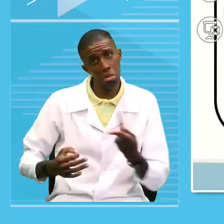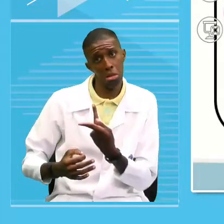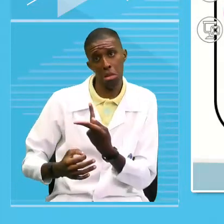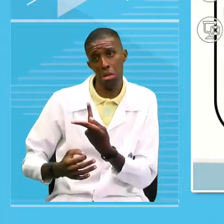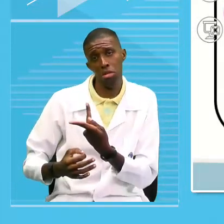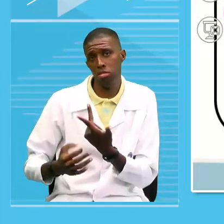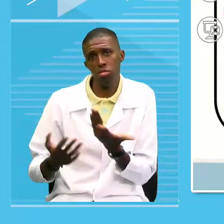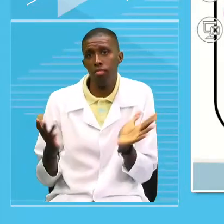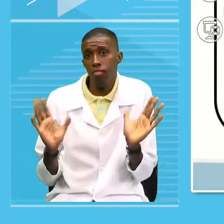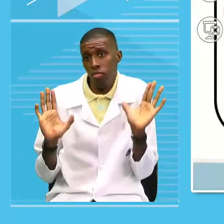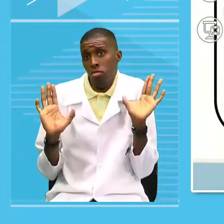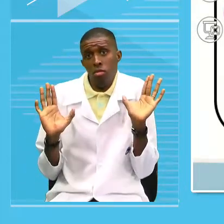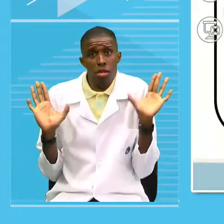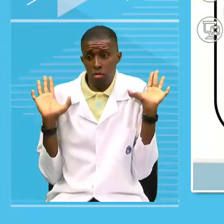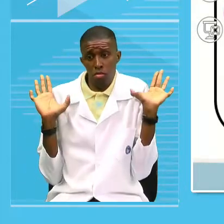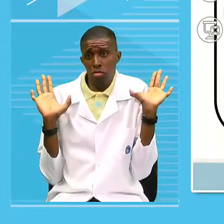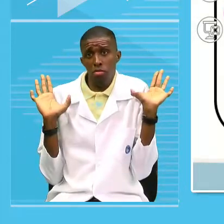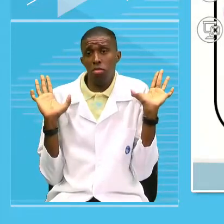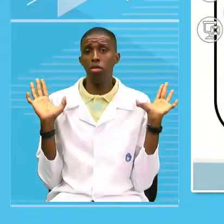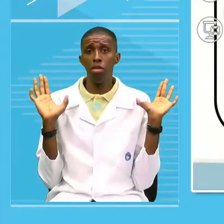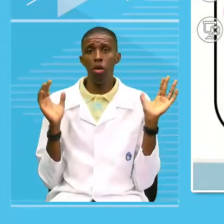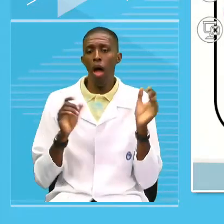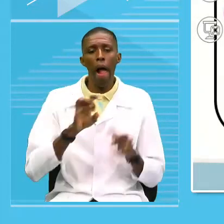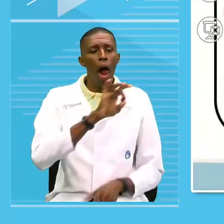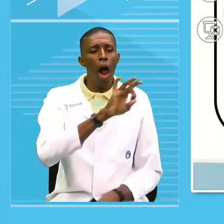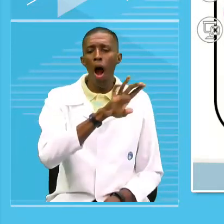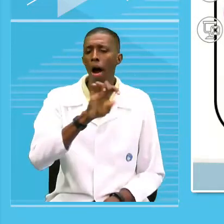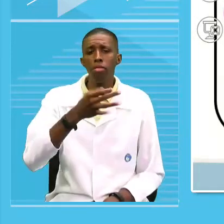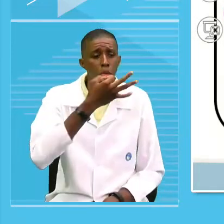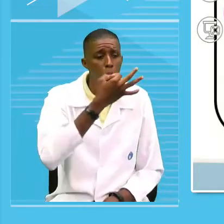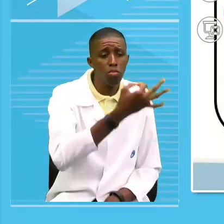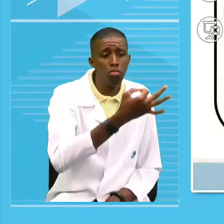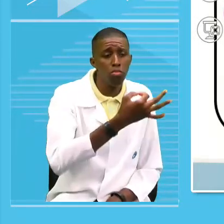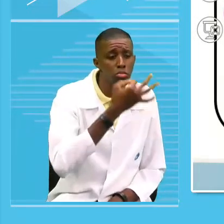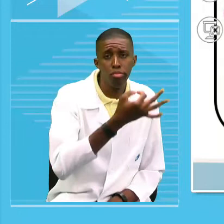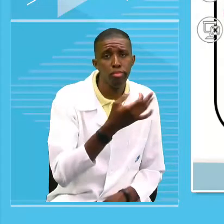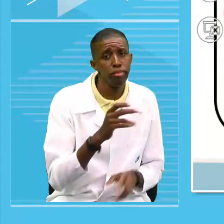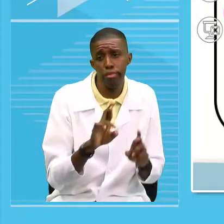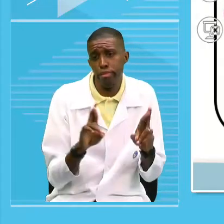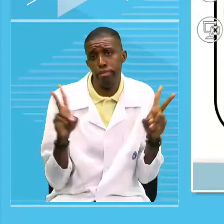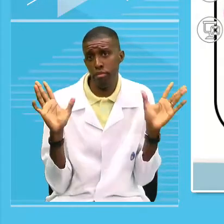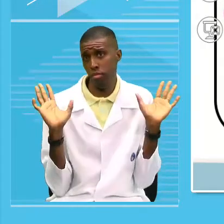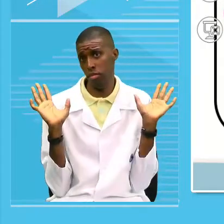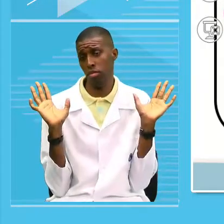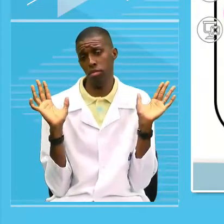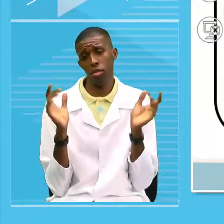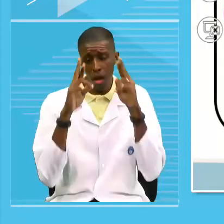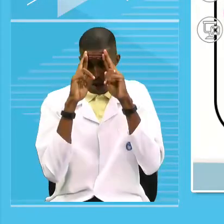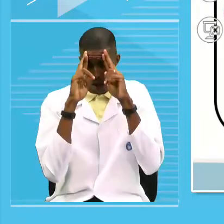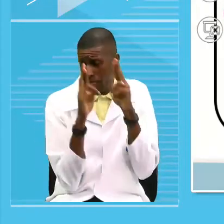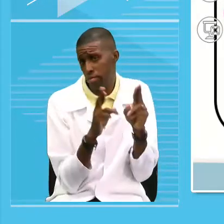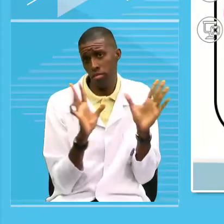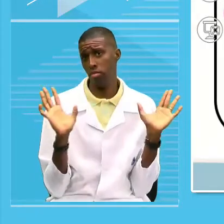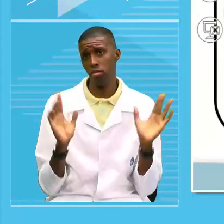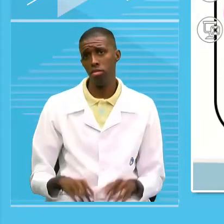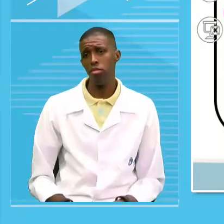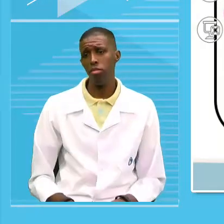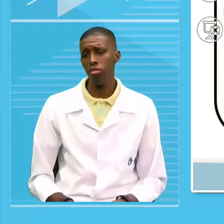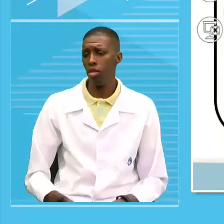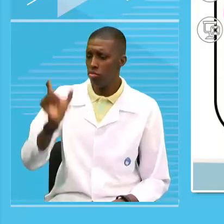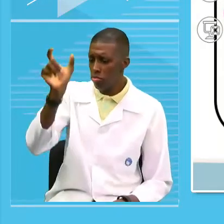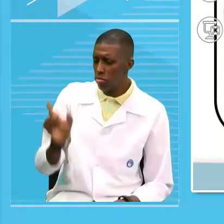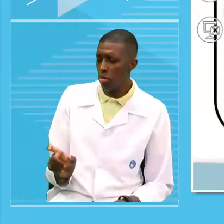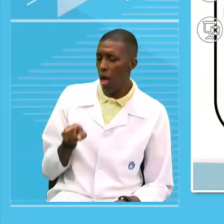influenciar na nossa opinião na nossa visão de mundo como eu já expliquei aqui a nossa educação a nossa cultura política do país